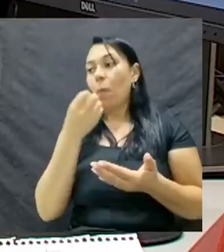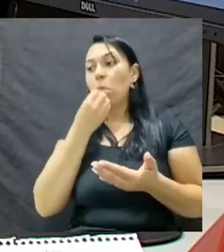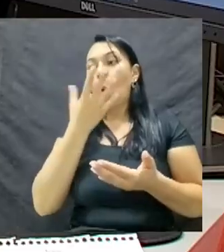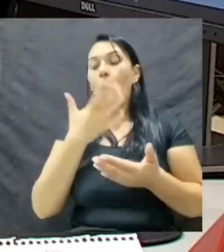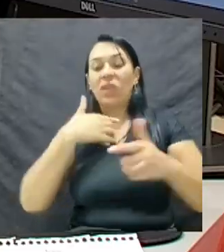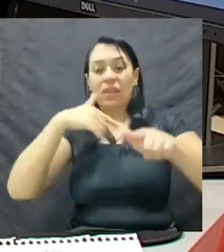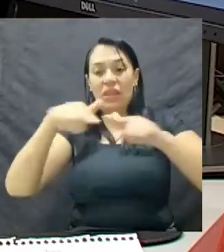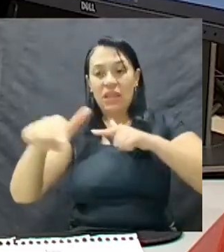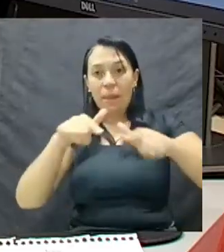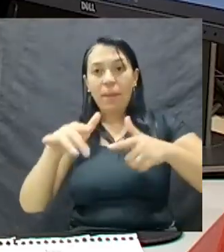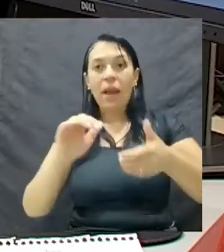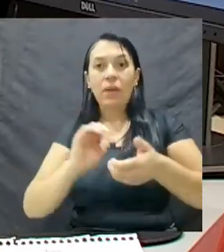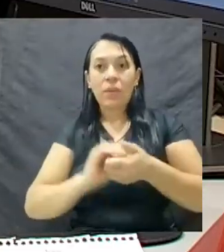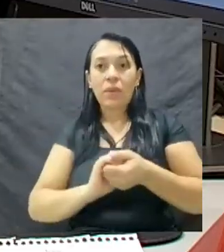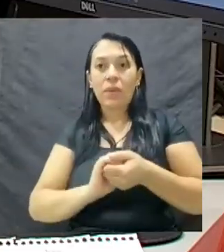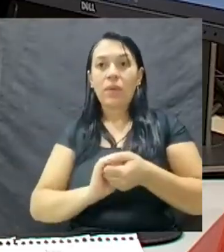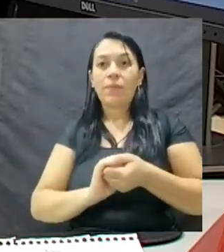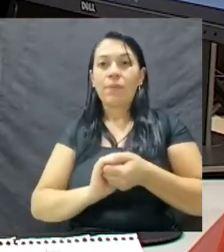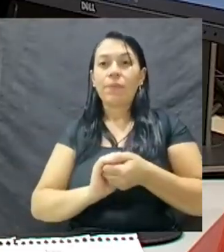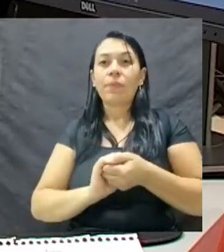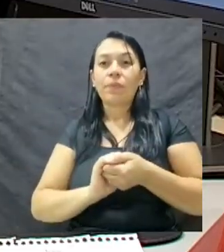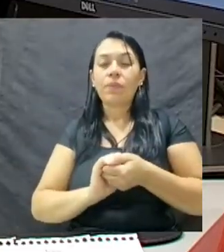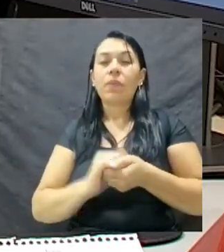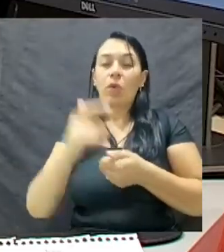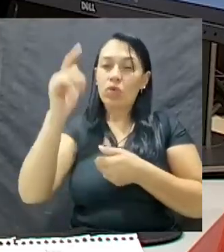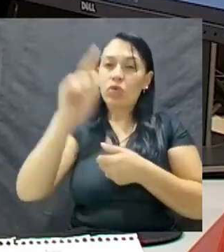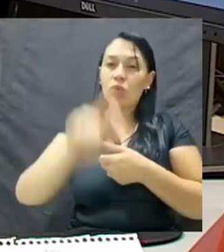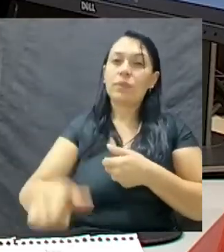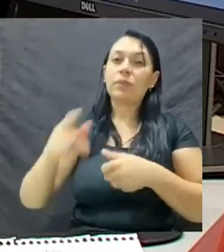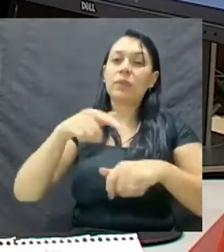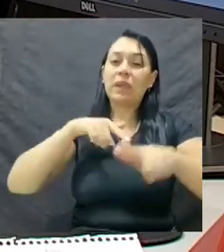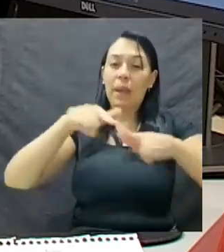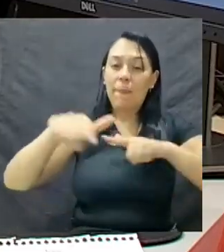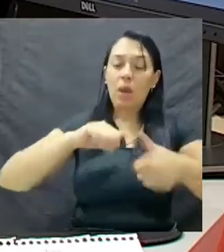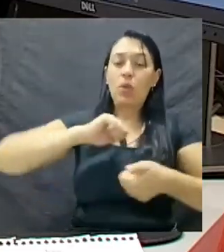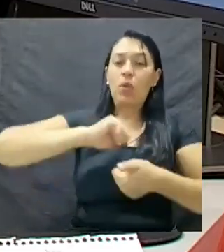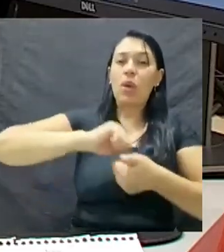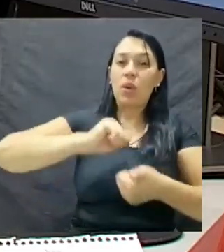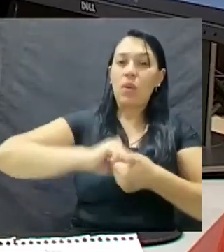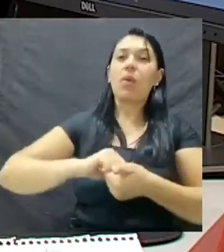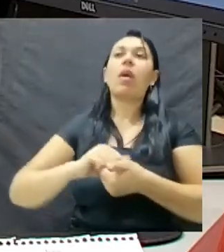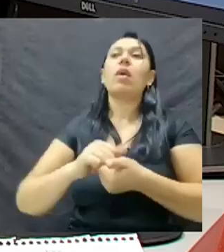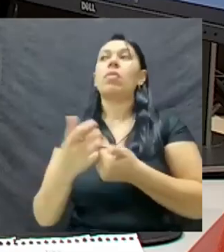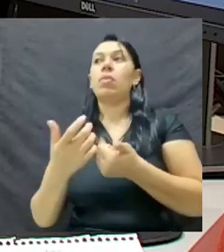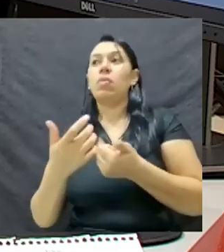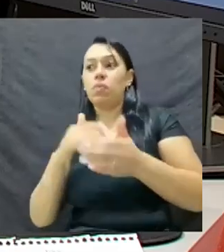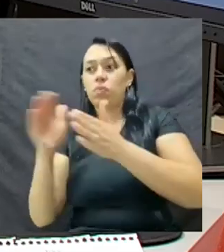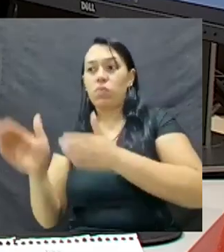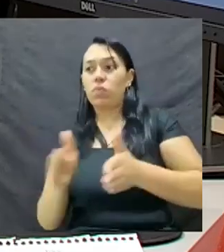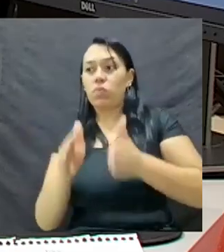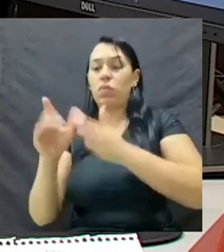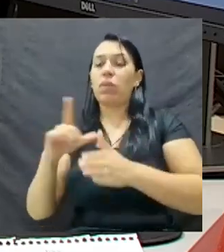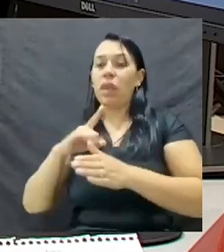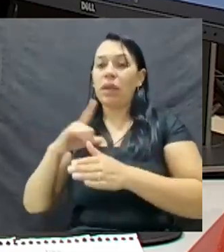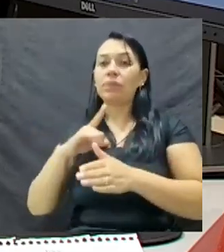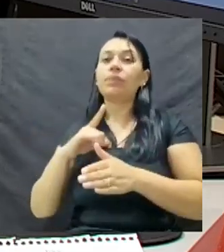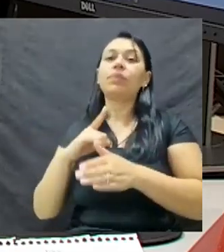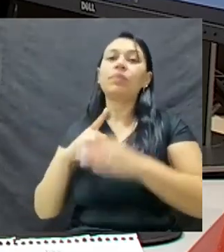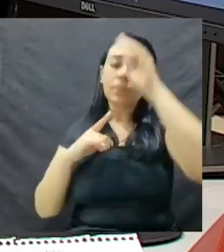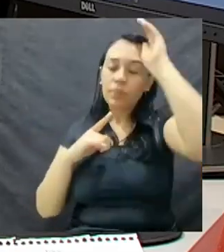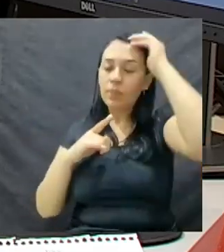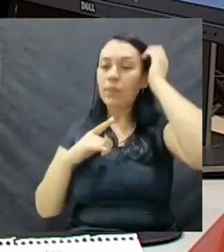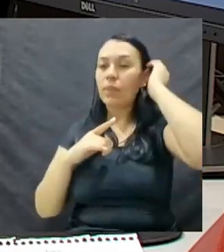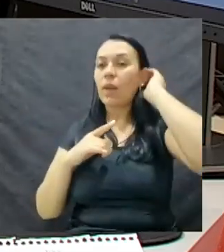é, mais uma vez, servidor qualificado, processo amadurecido, modernização, então isso traz o resultado efetivo, que